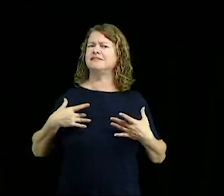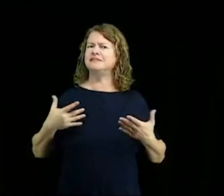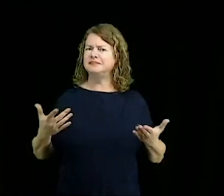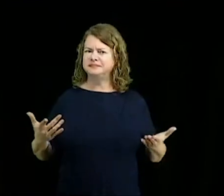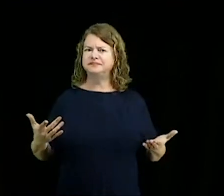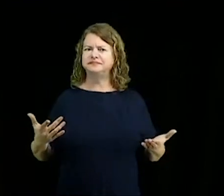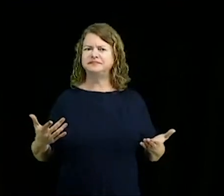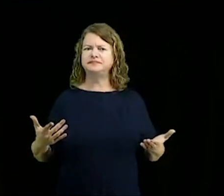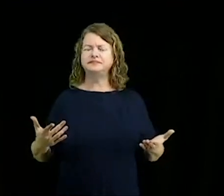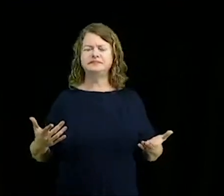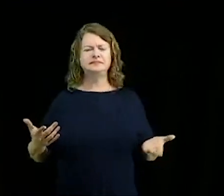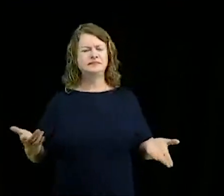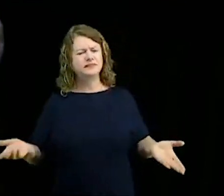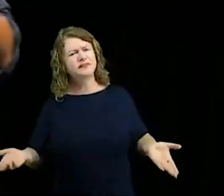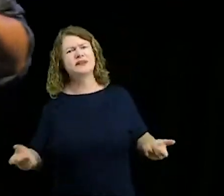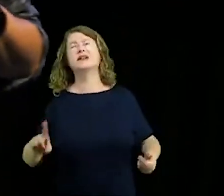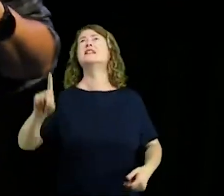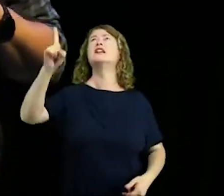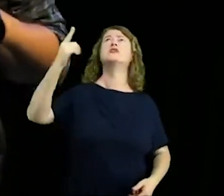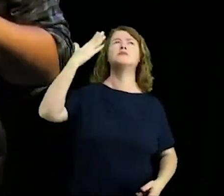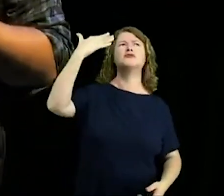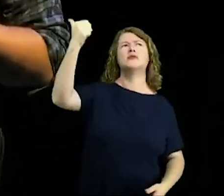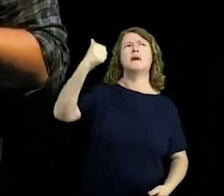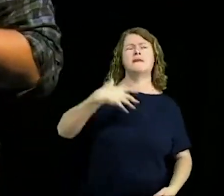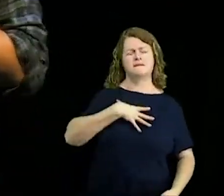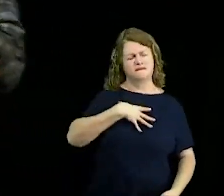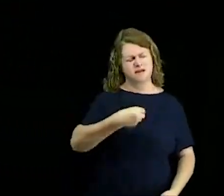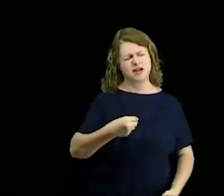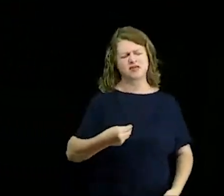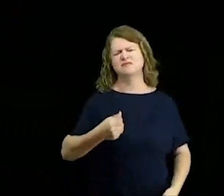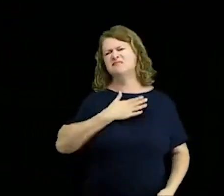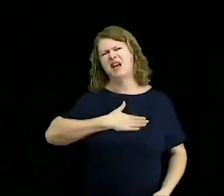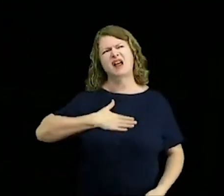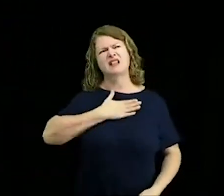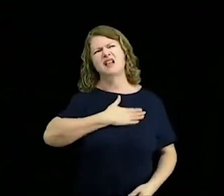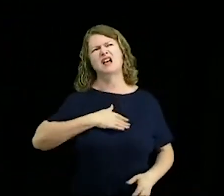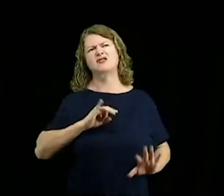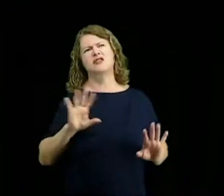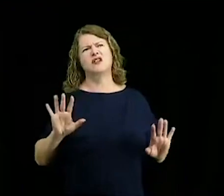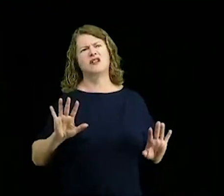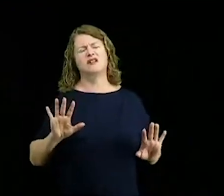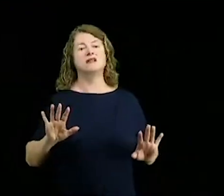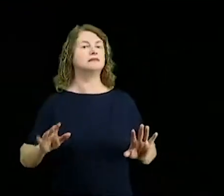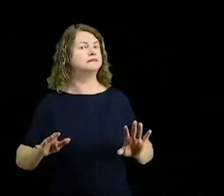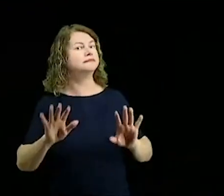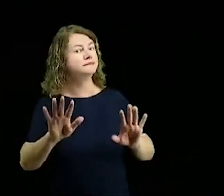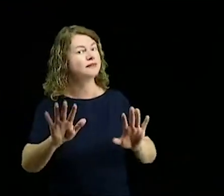Deus me chama de filho, é só para me agradar. Olha para mim aqui.